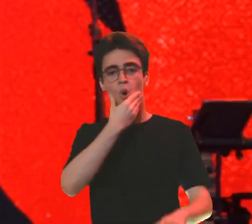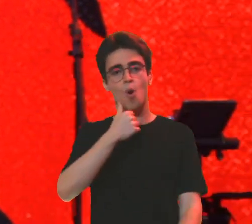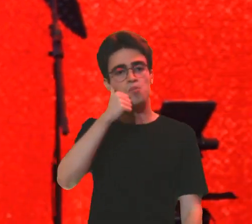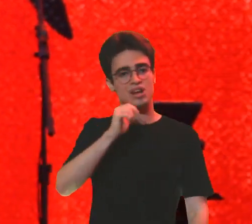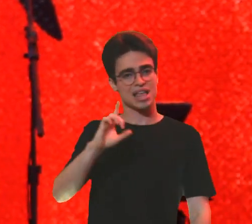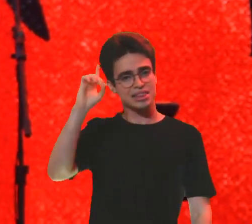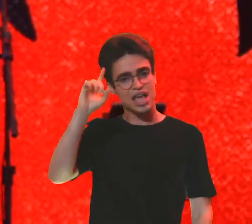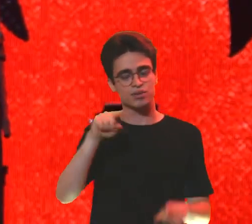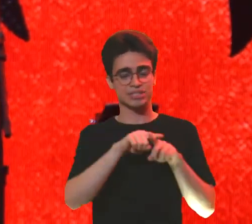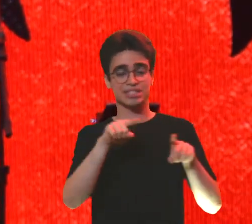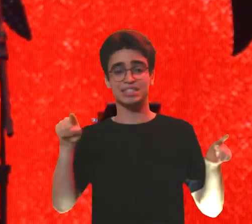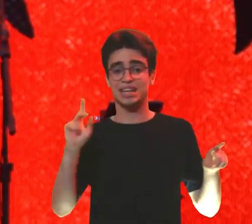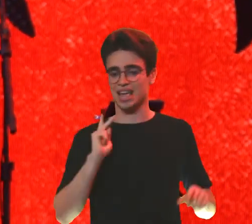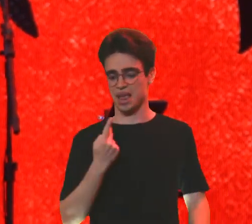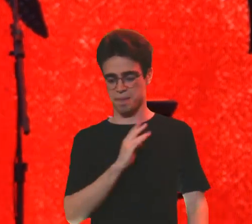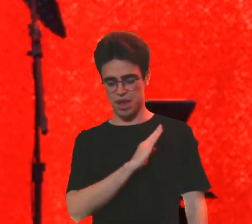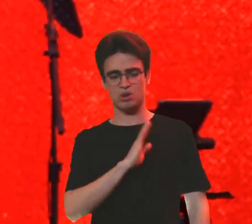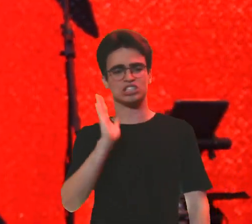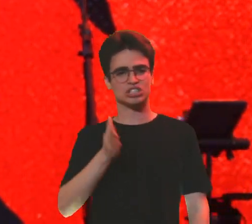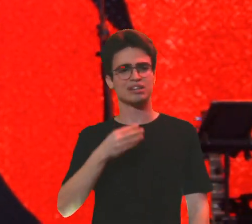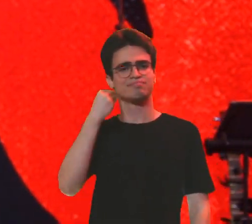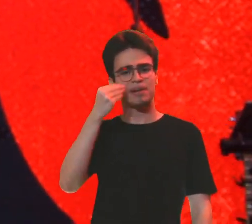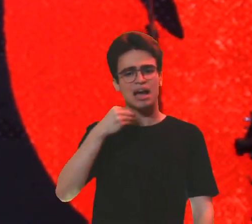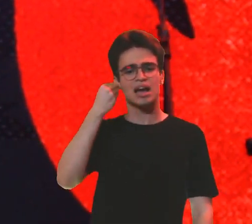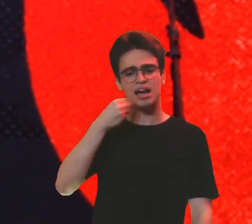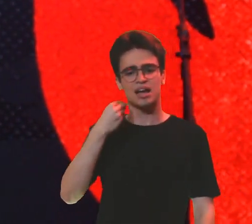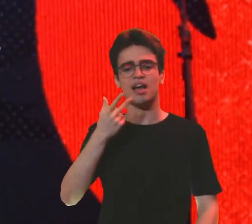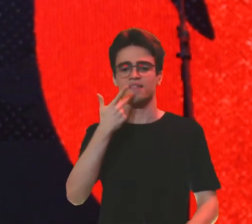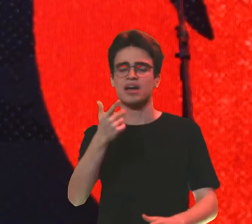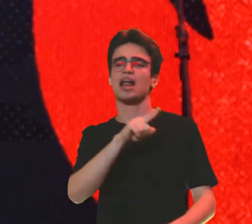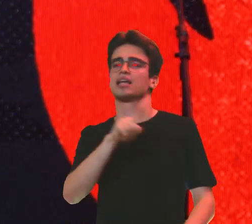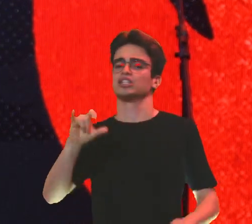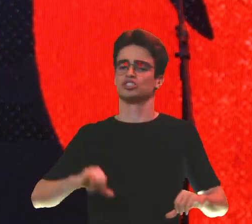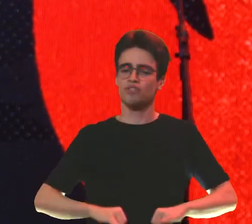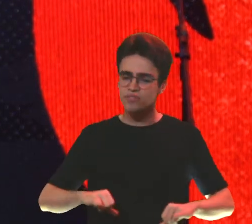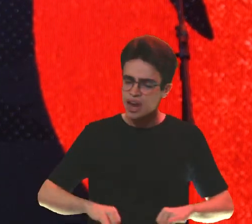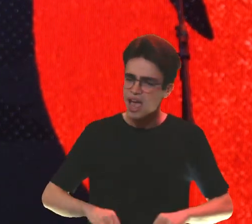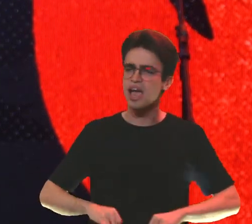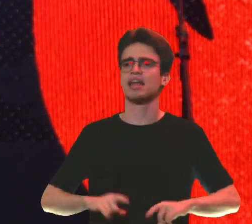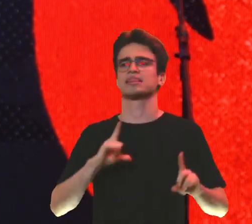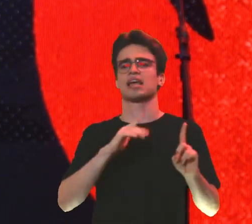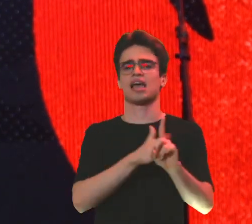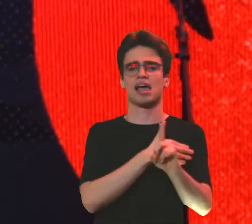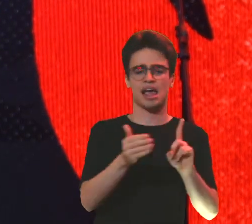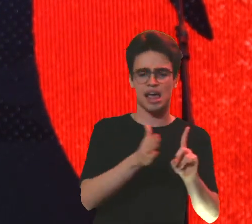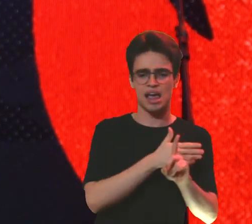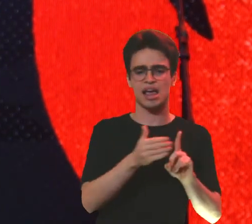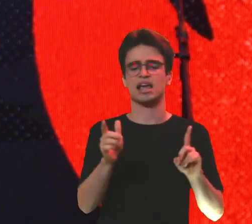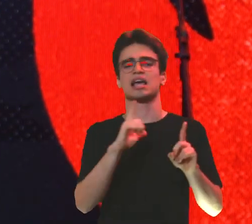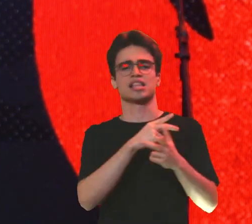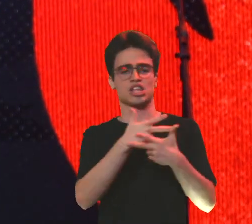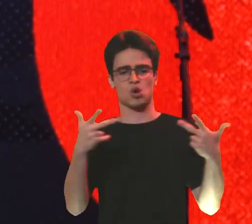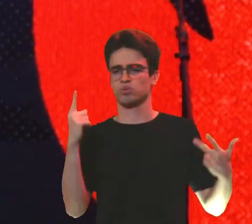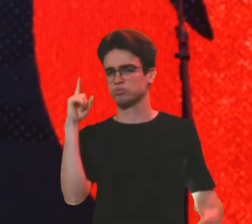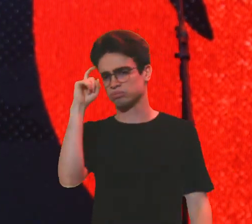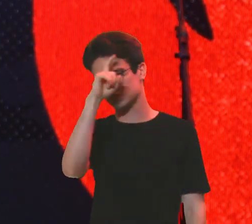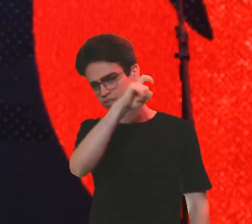Hebreus, eles viveram tudo isso, e aqui fala que eles sofreram, eles foram açoitados, eles passaram por coisas